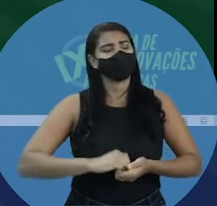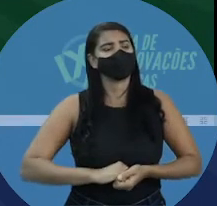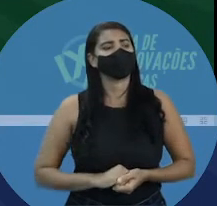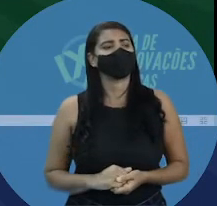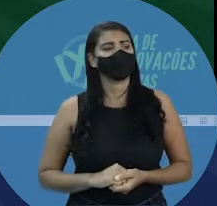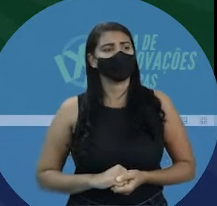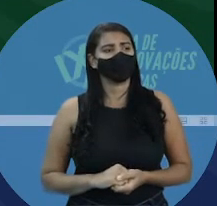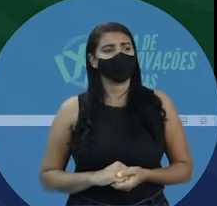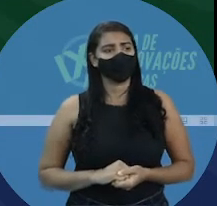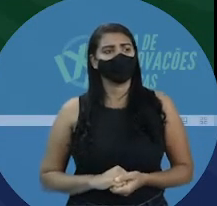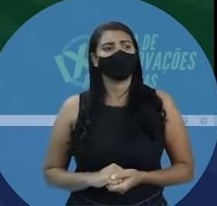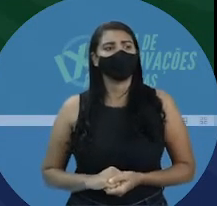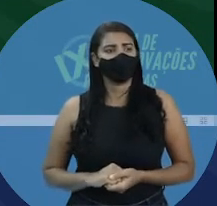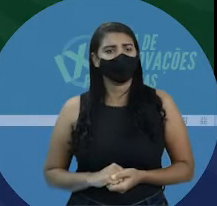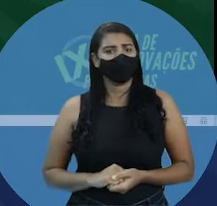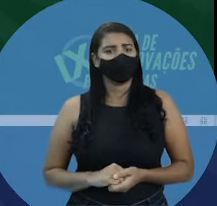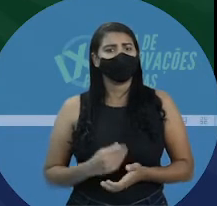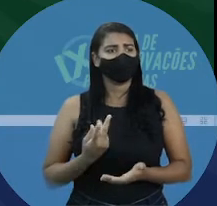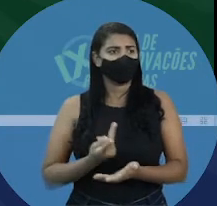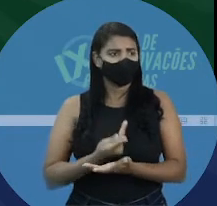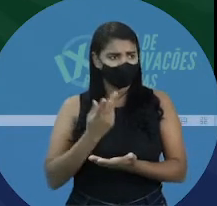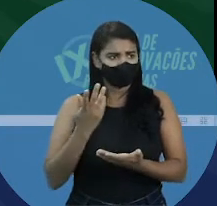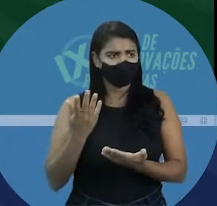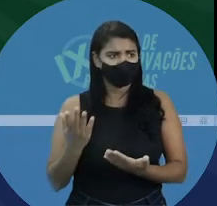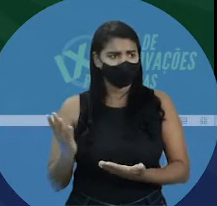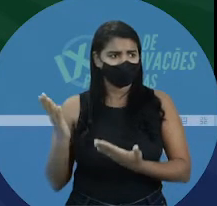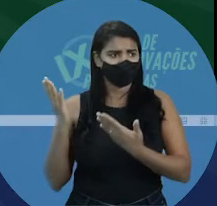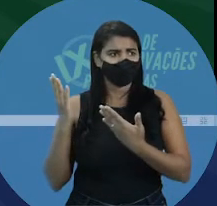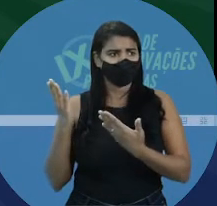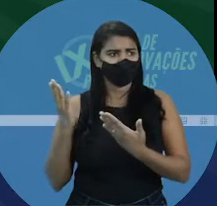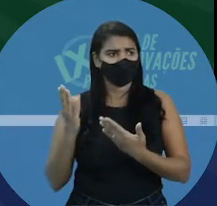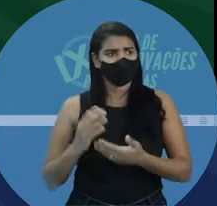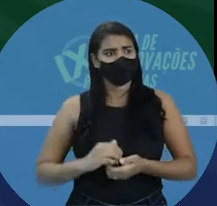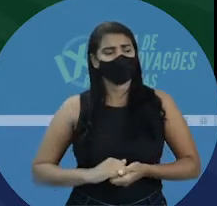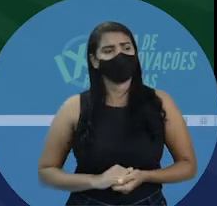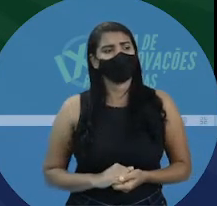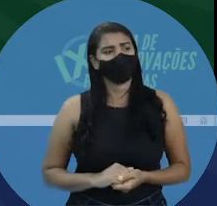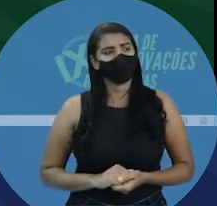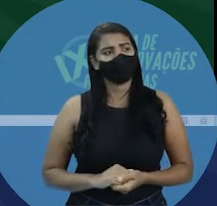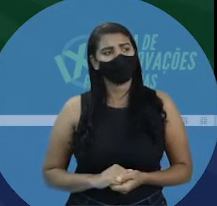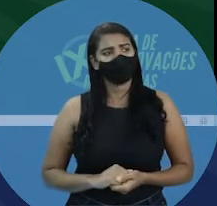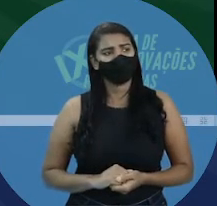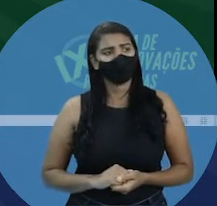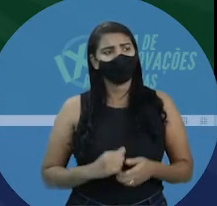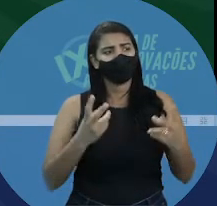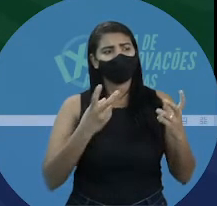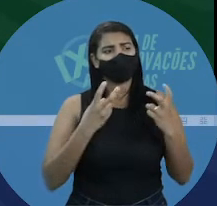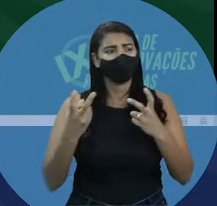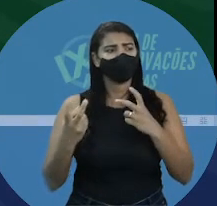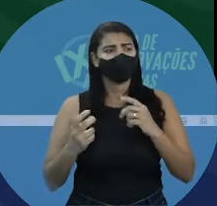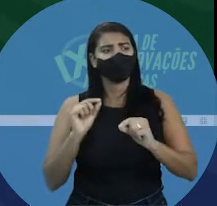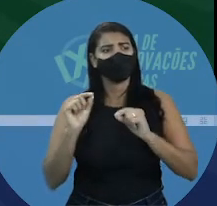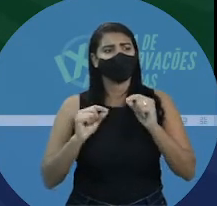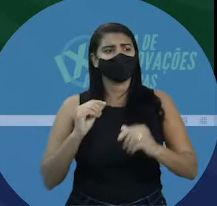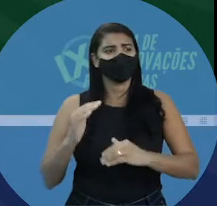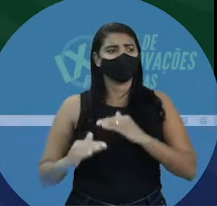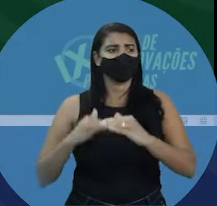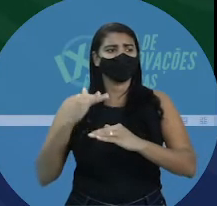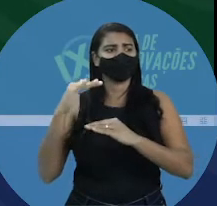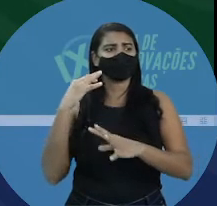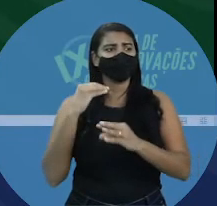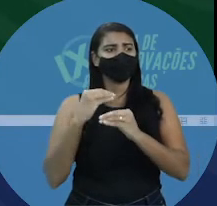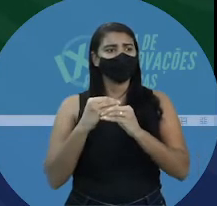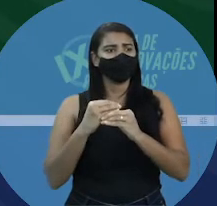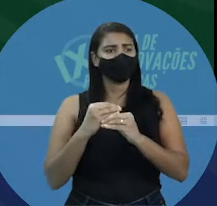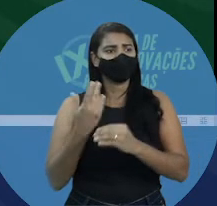deixamos lá uma situação bem desfavorável, né, e percebemos que com a evolução, né, da planta,